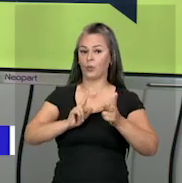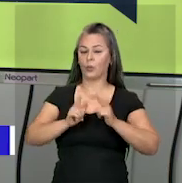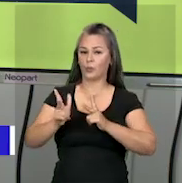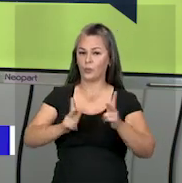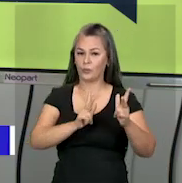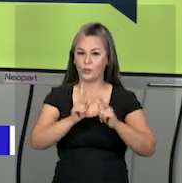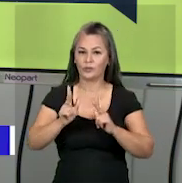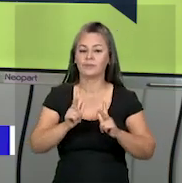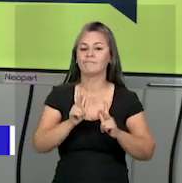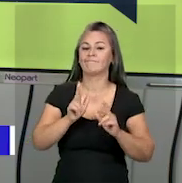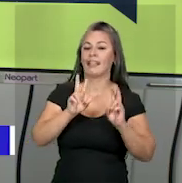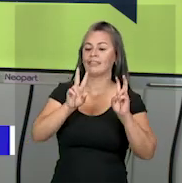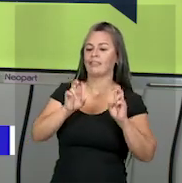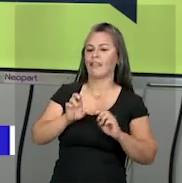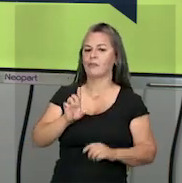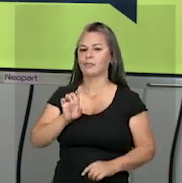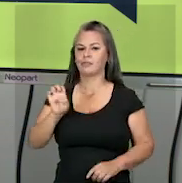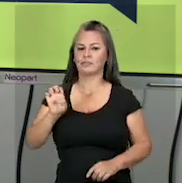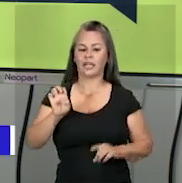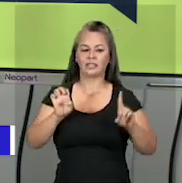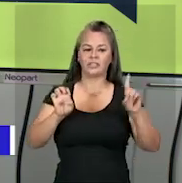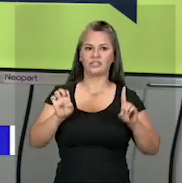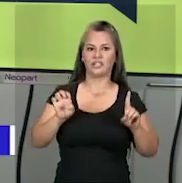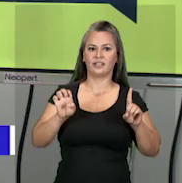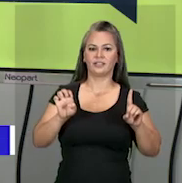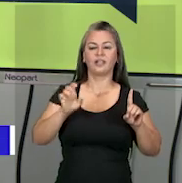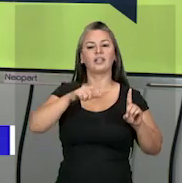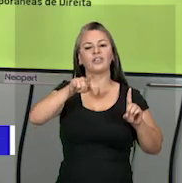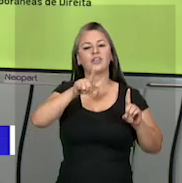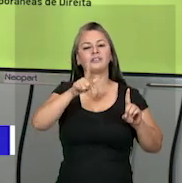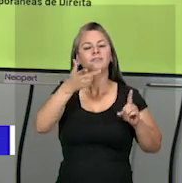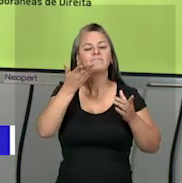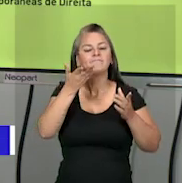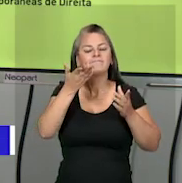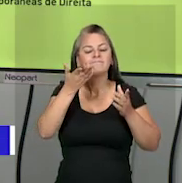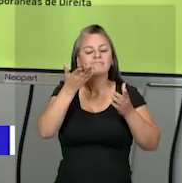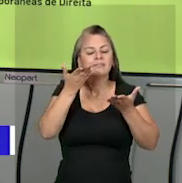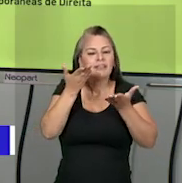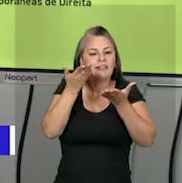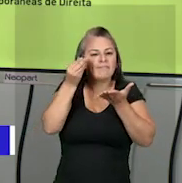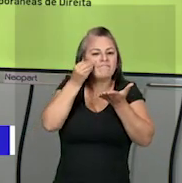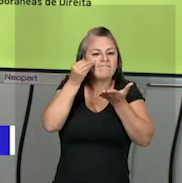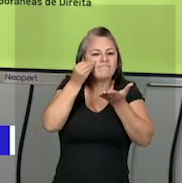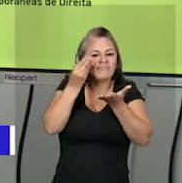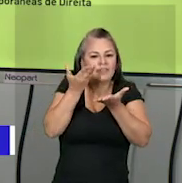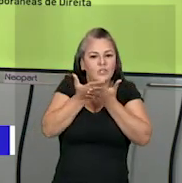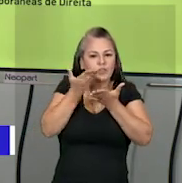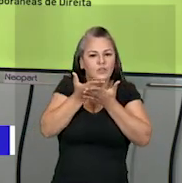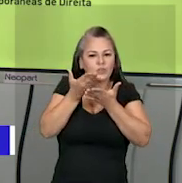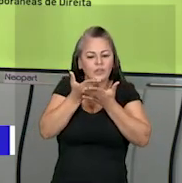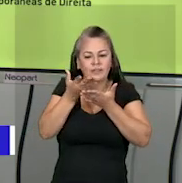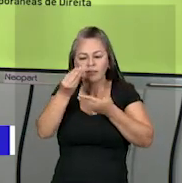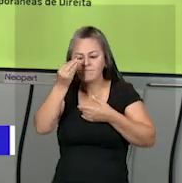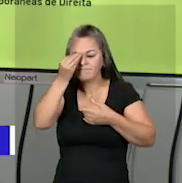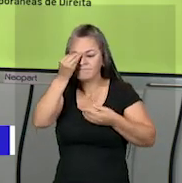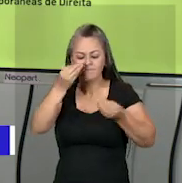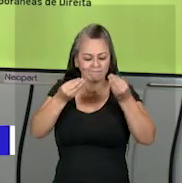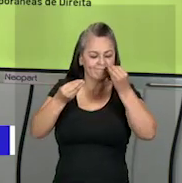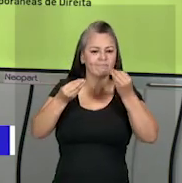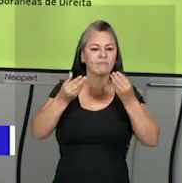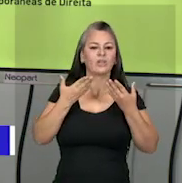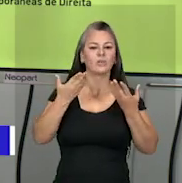todo mundo falando de esquerda e direita o tempo inteiro. Então hoje a gente vai tentar entender um pouquinho o que significa isso. Quais são os objetivos da